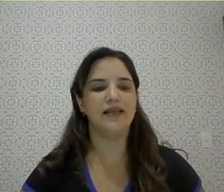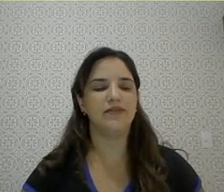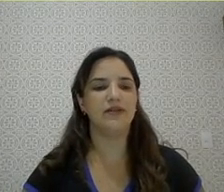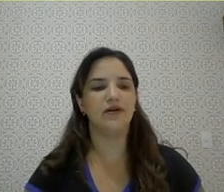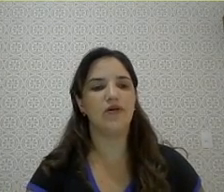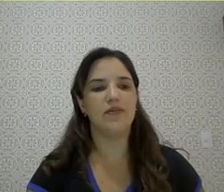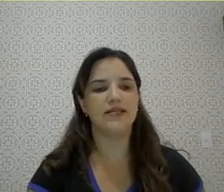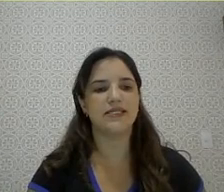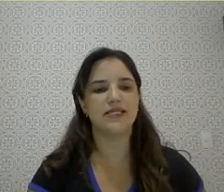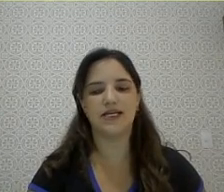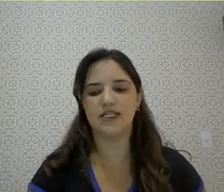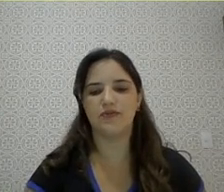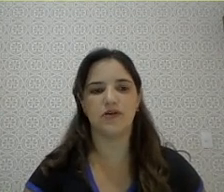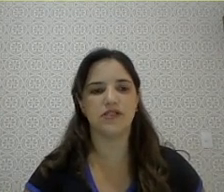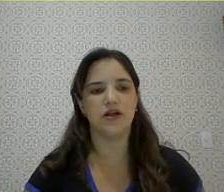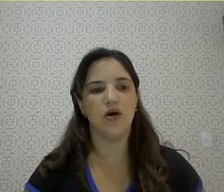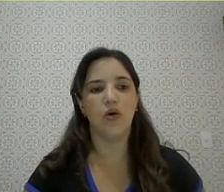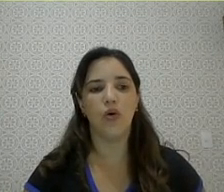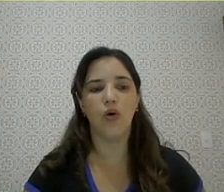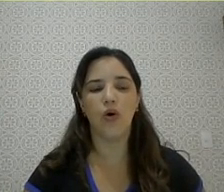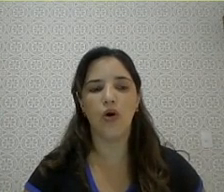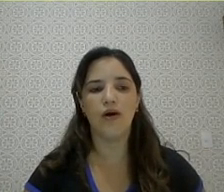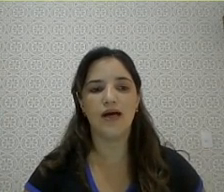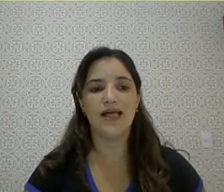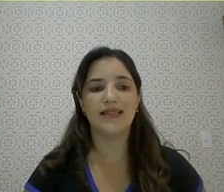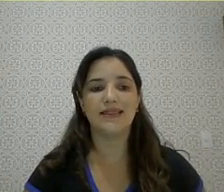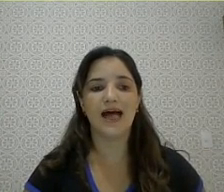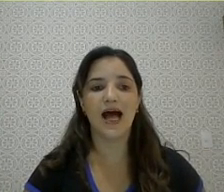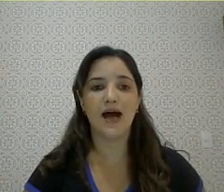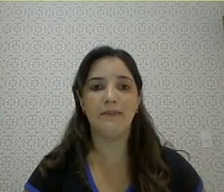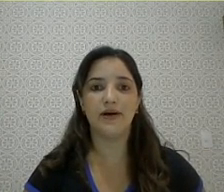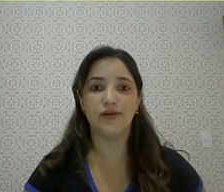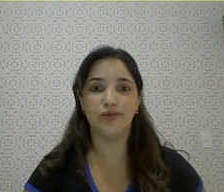primeira linha, então começa assim a resposta: o